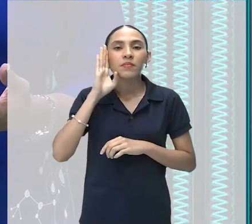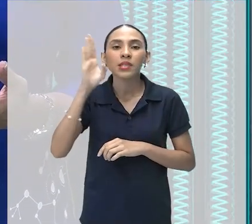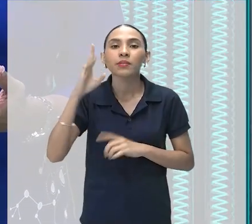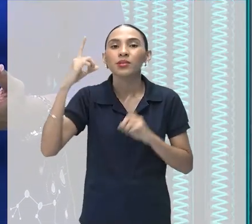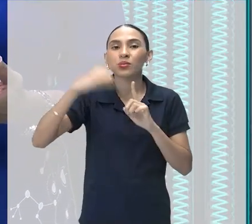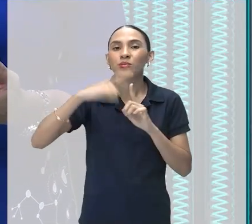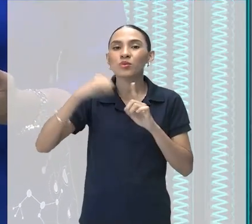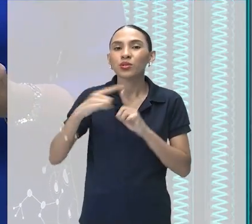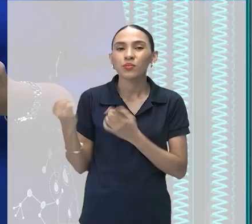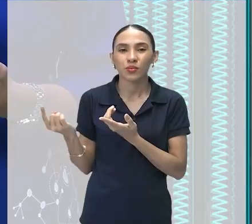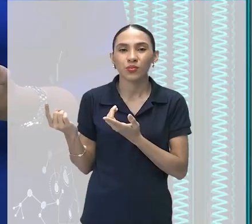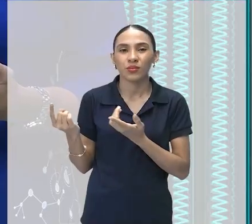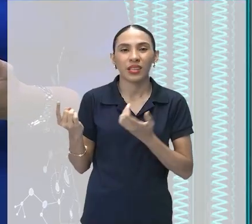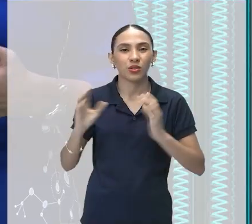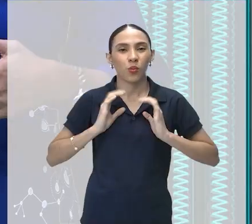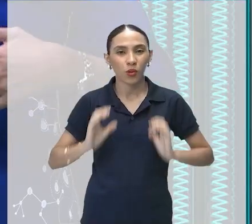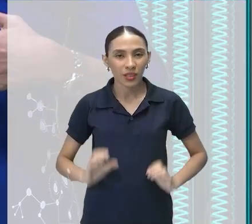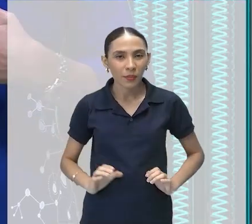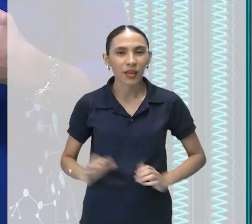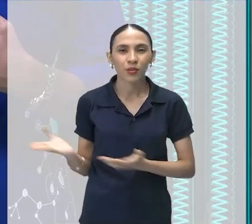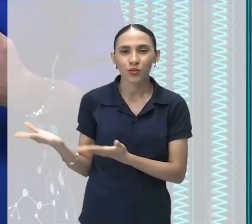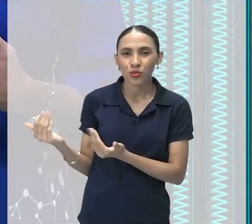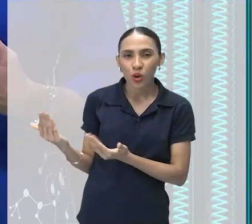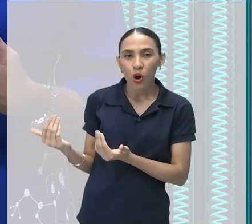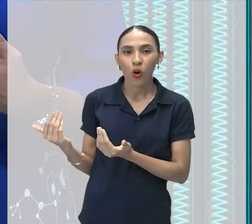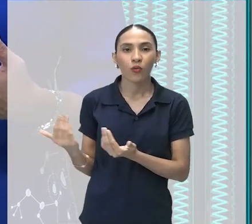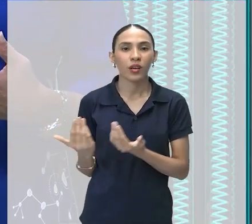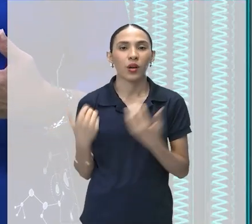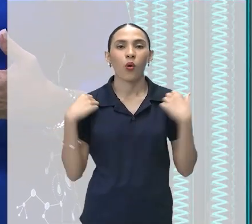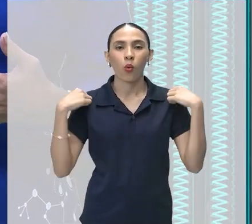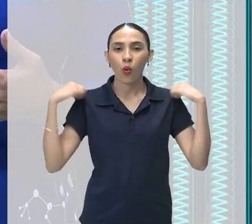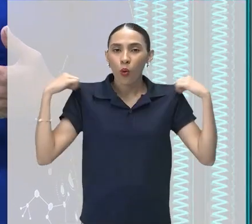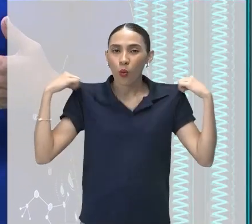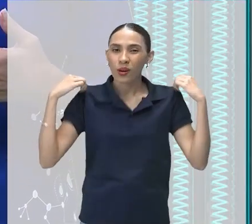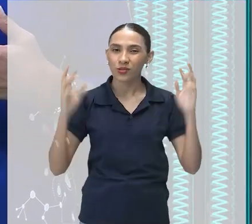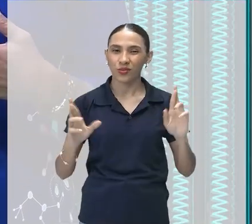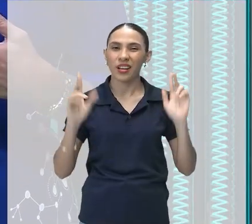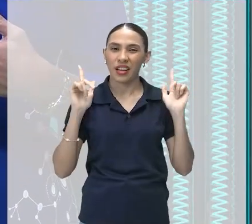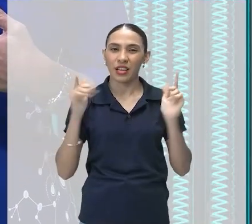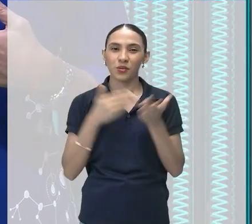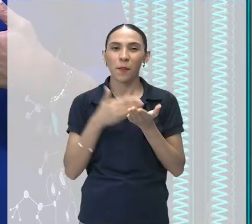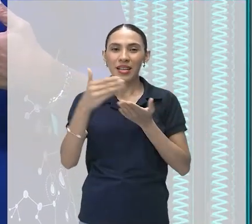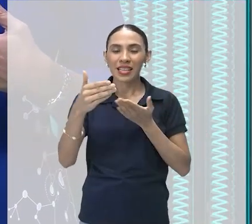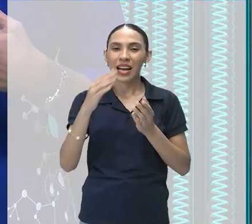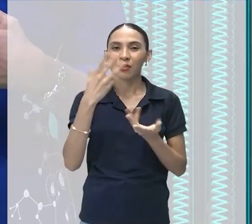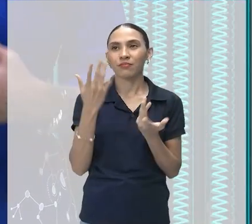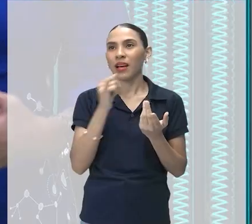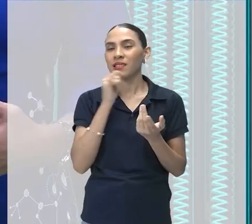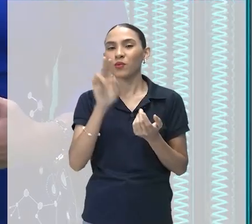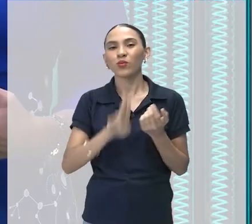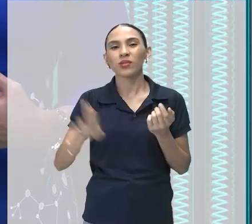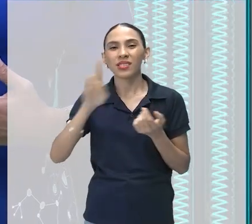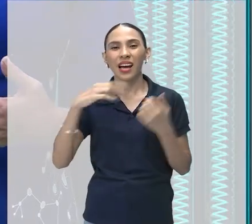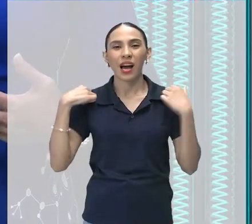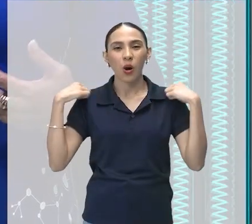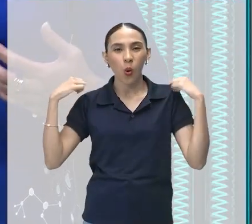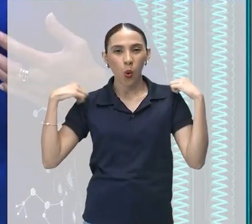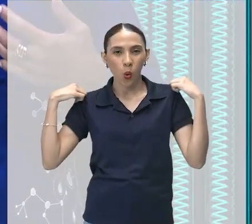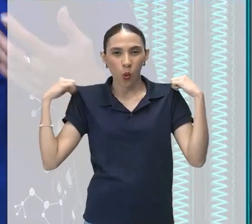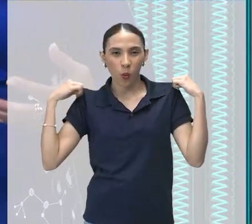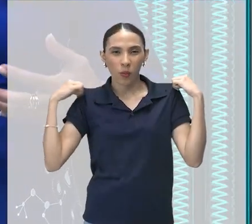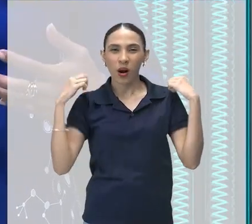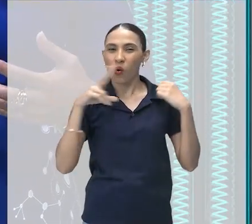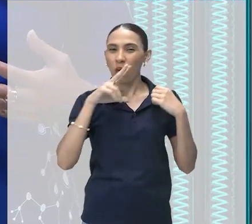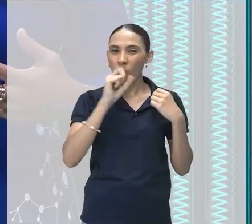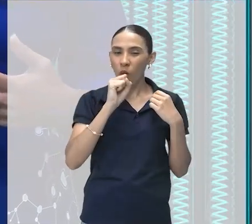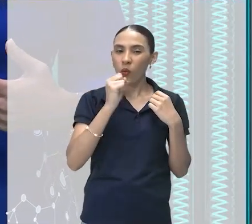principalmente nos jovens, nos adolescentes, um modo de vestir diferente, começaram a usar roupas extravagantes,